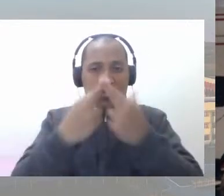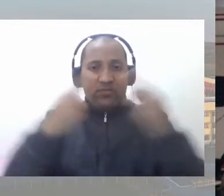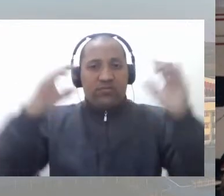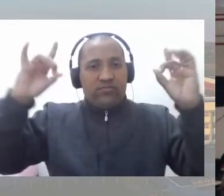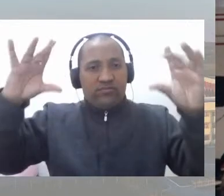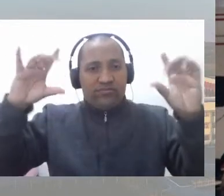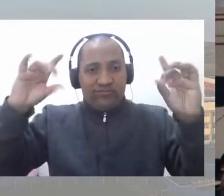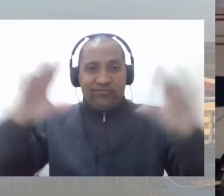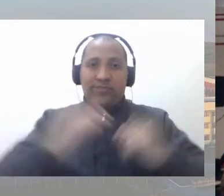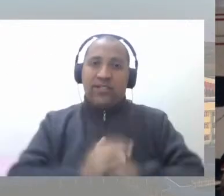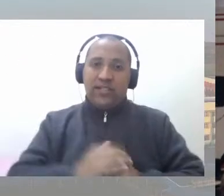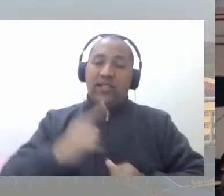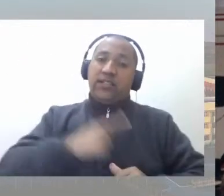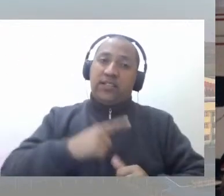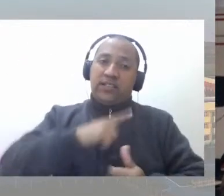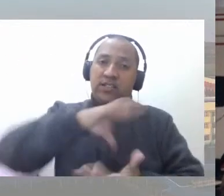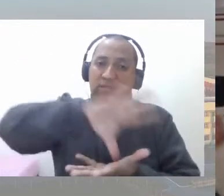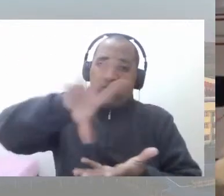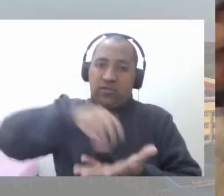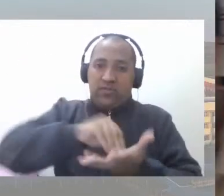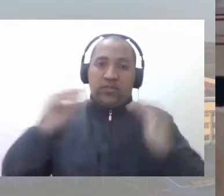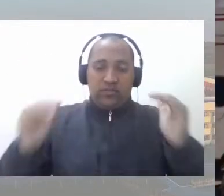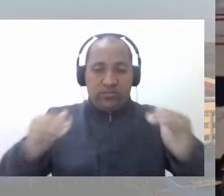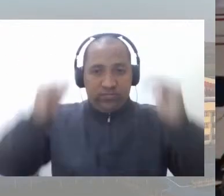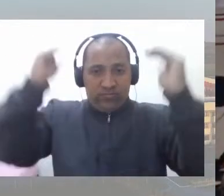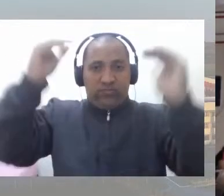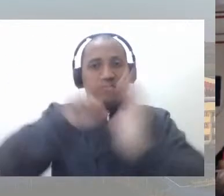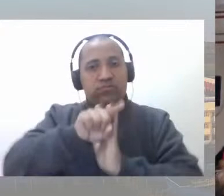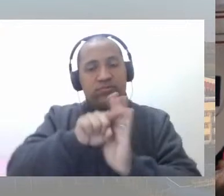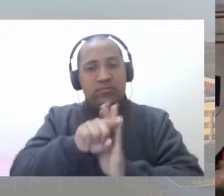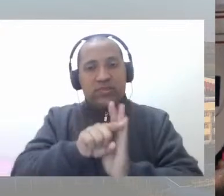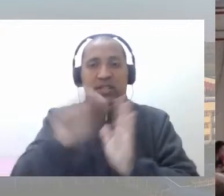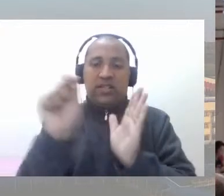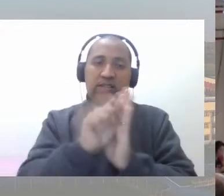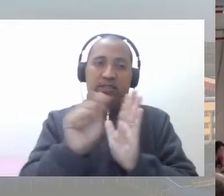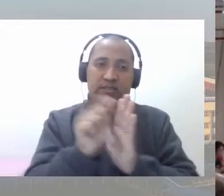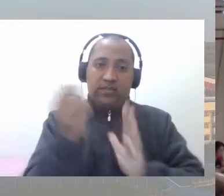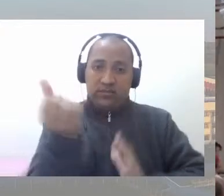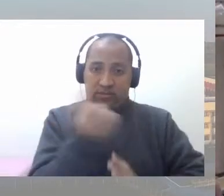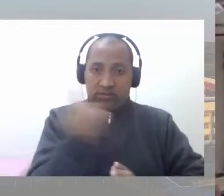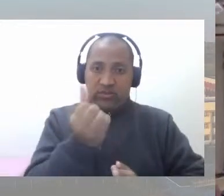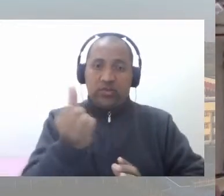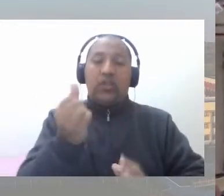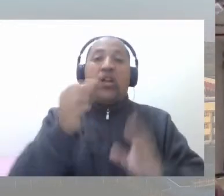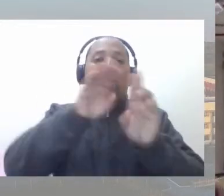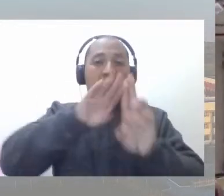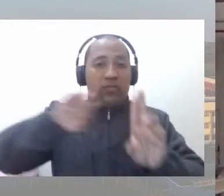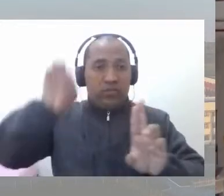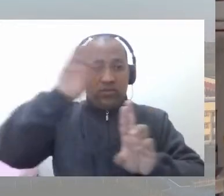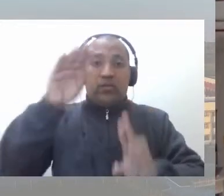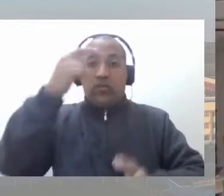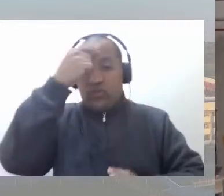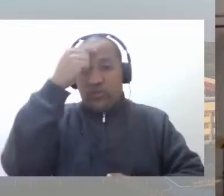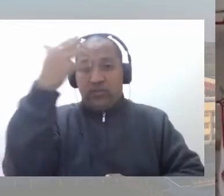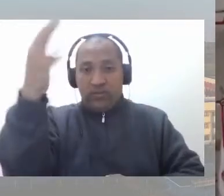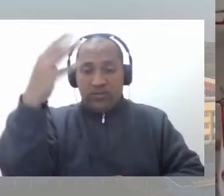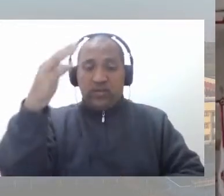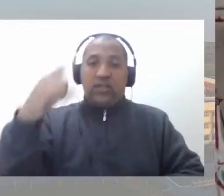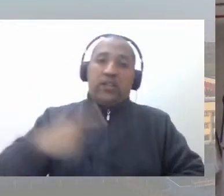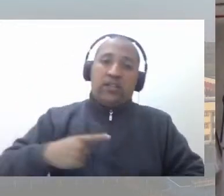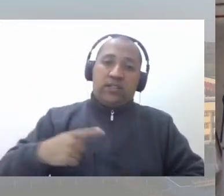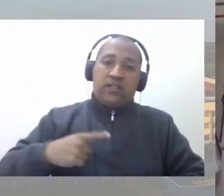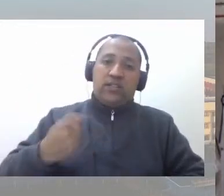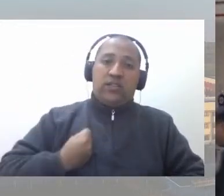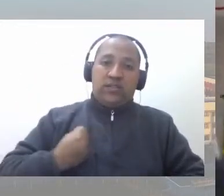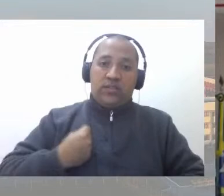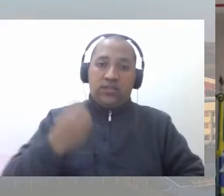para a representação da Comissão Superior de Pesquisa, de acordo com o artigo 6º do Regimento do Consul e Resolução Consul Unipampa número